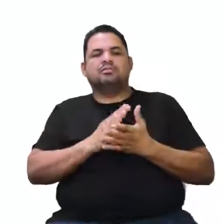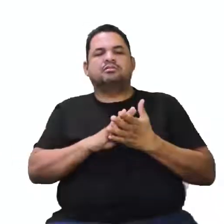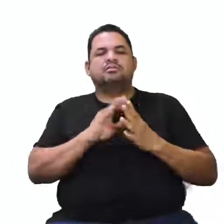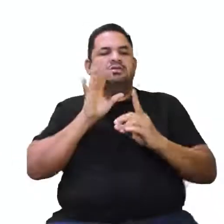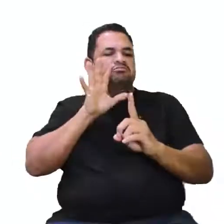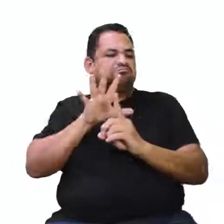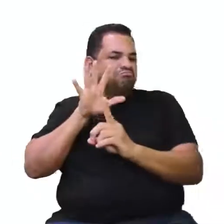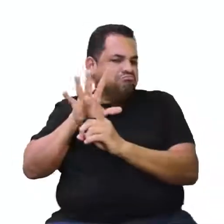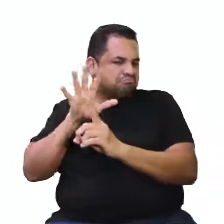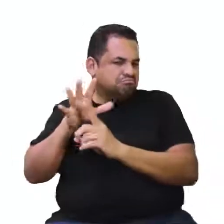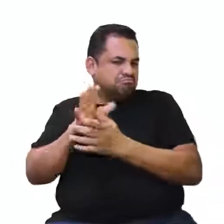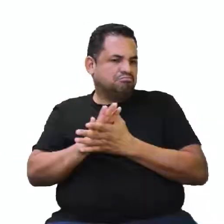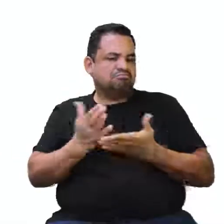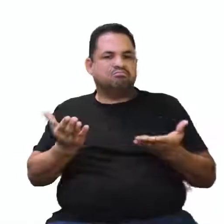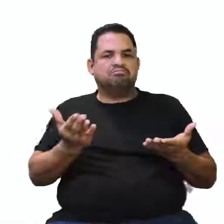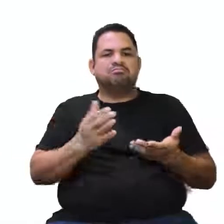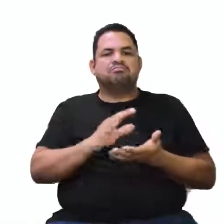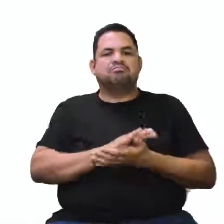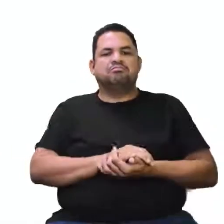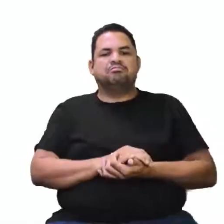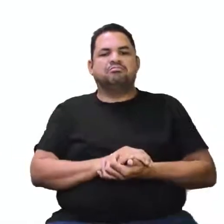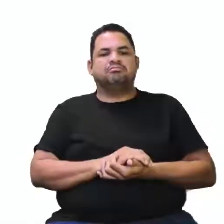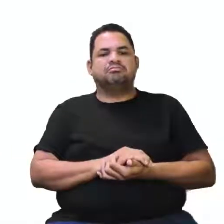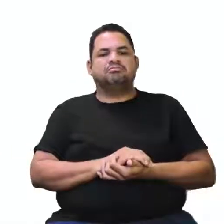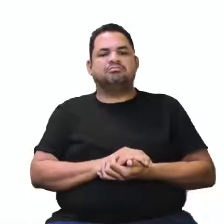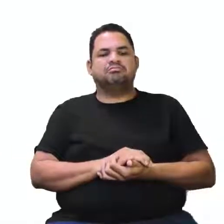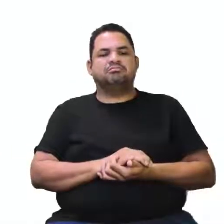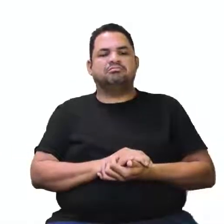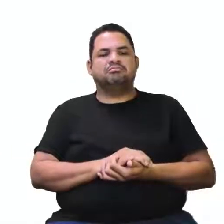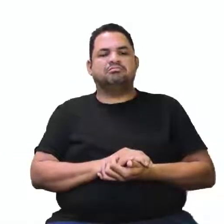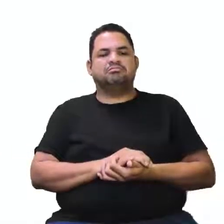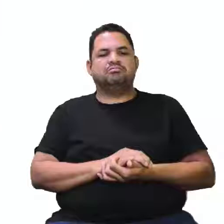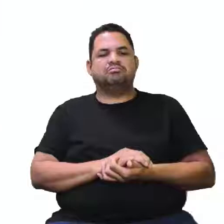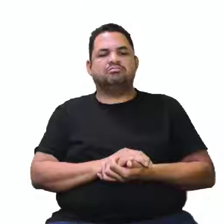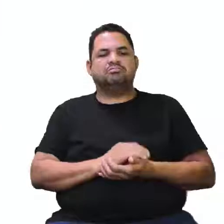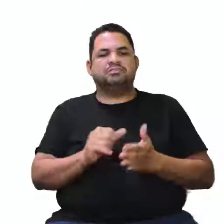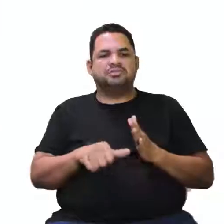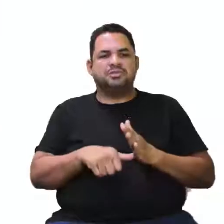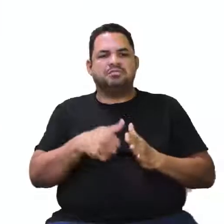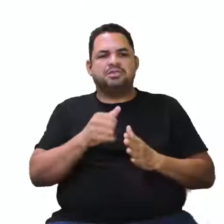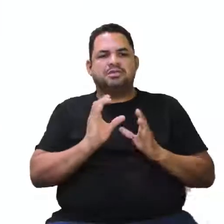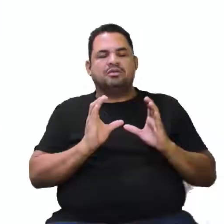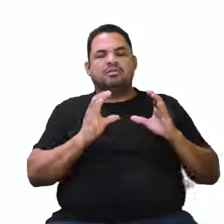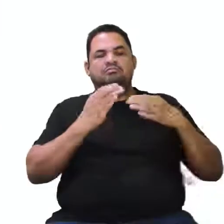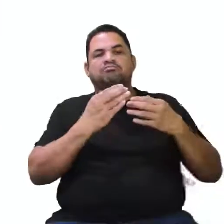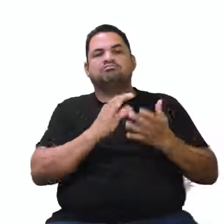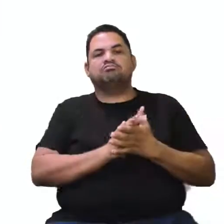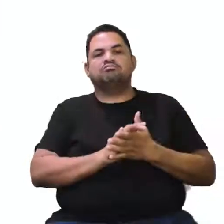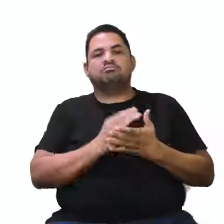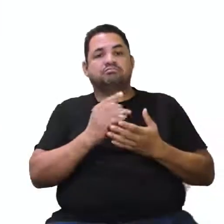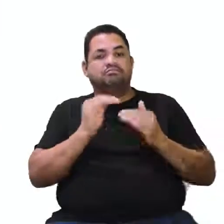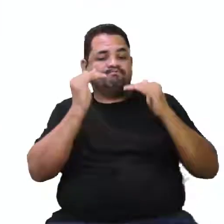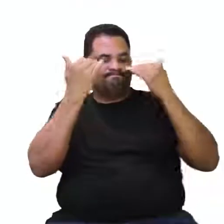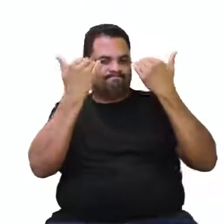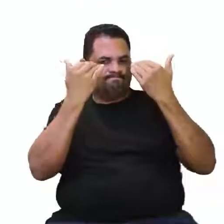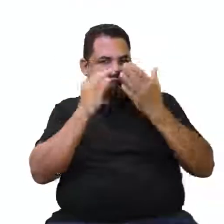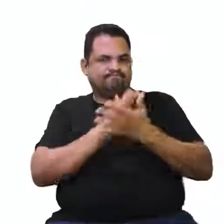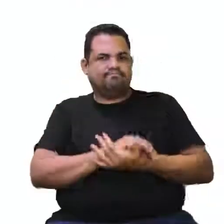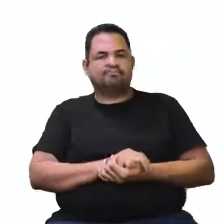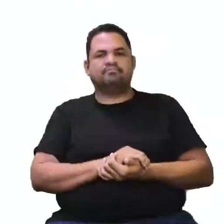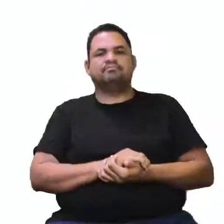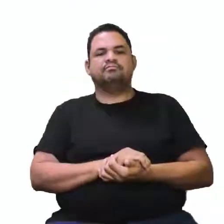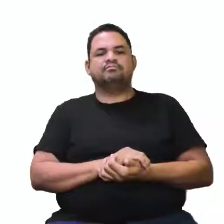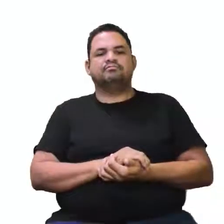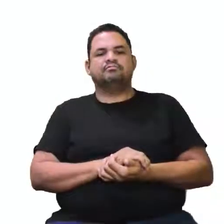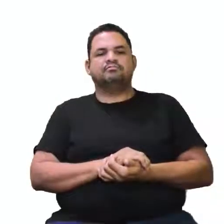te incentivando, né, para isso. Se tiver aí nesse primeiro grupo aqui, é um ponto de atenção, como coloca a